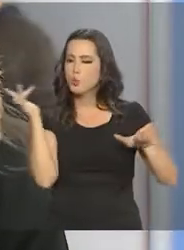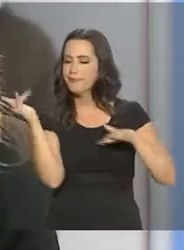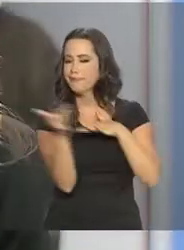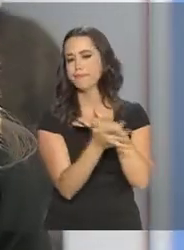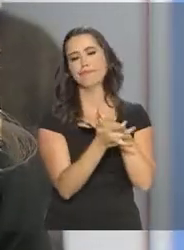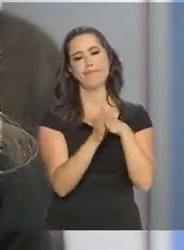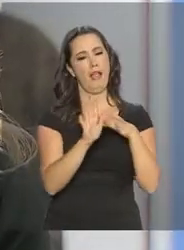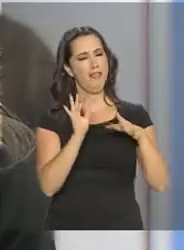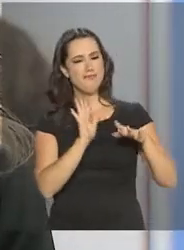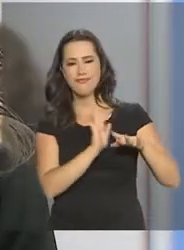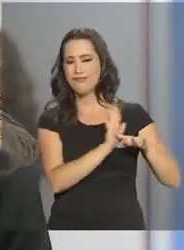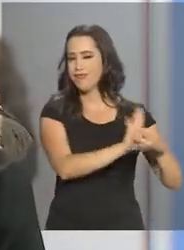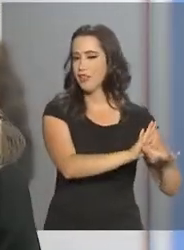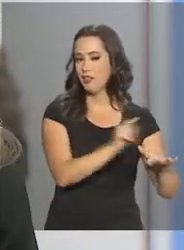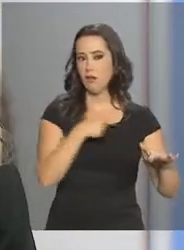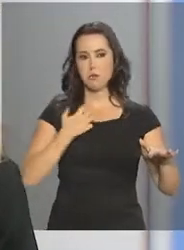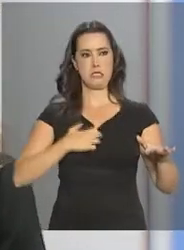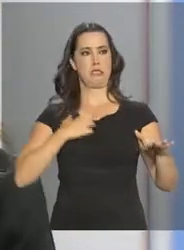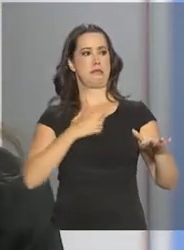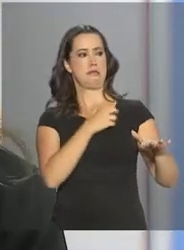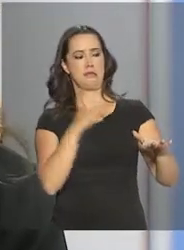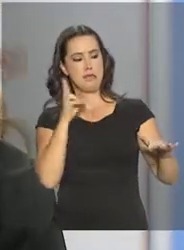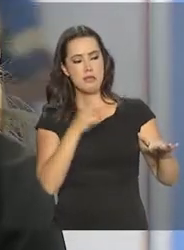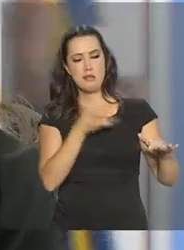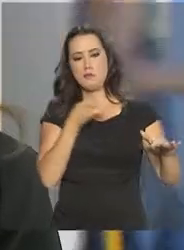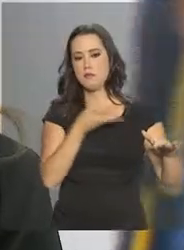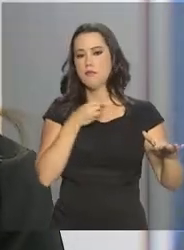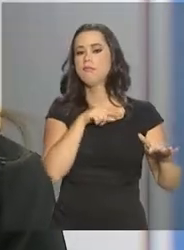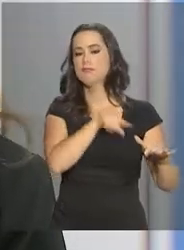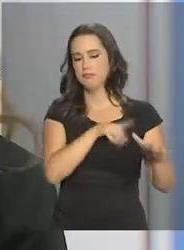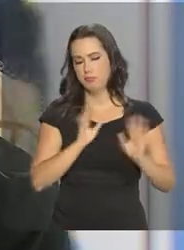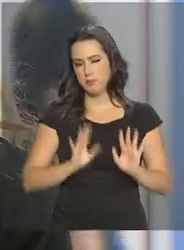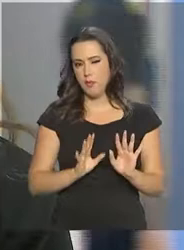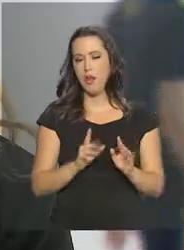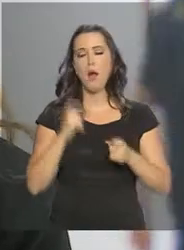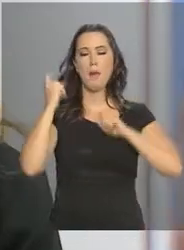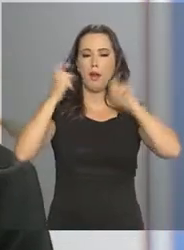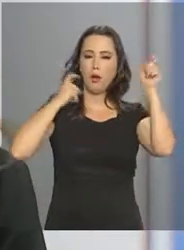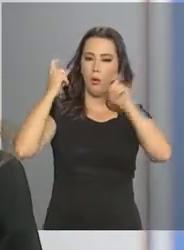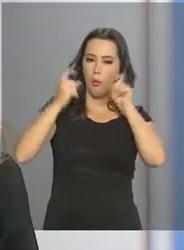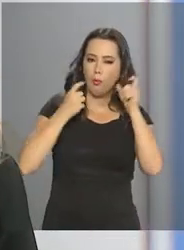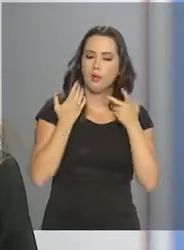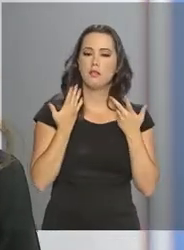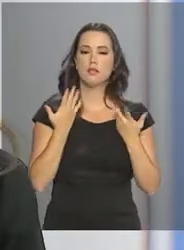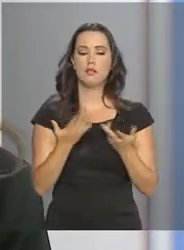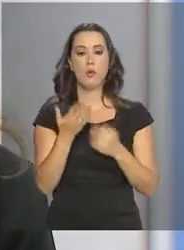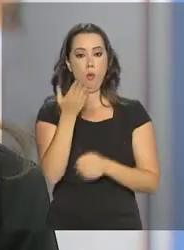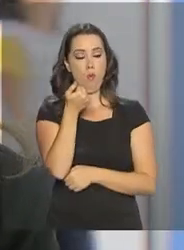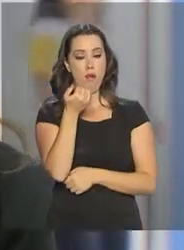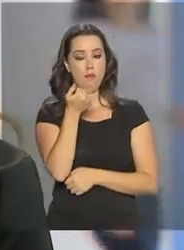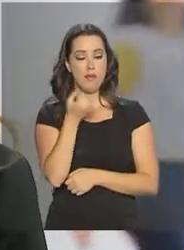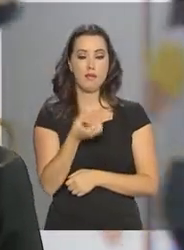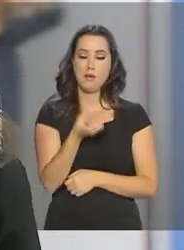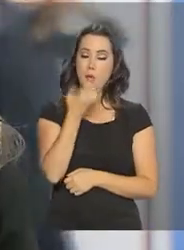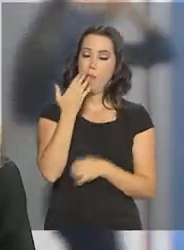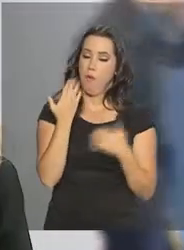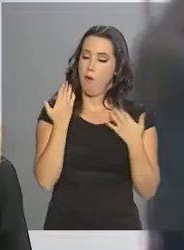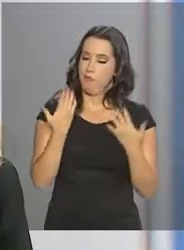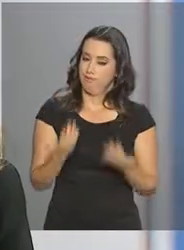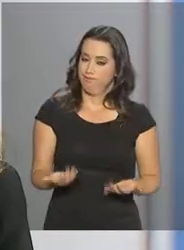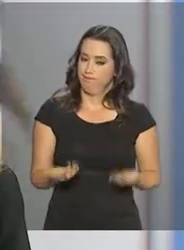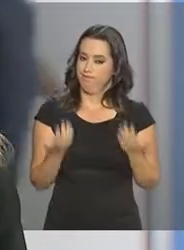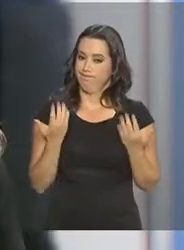para não causar ansiedade neles é a preocupação com a alimentação ter uma alimentação